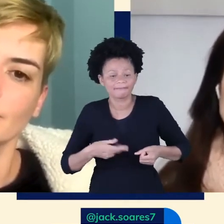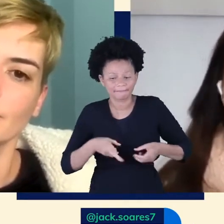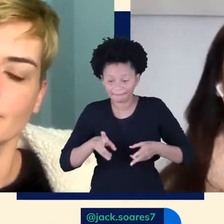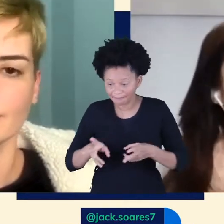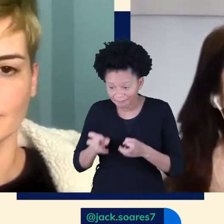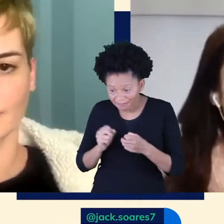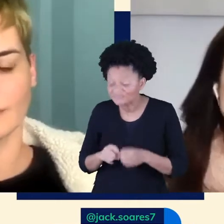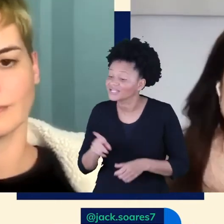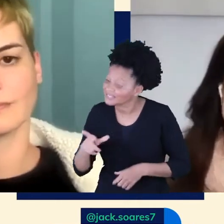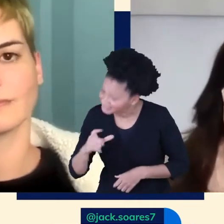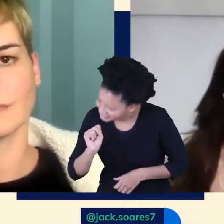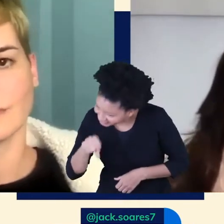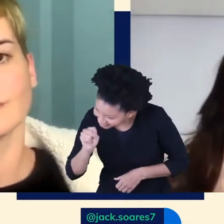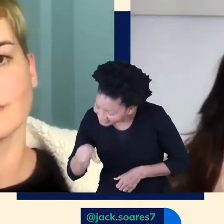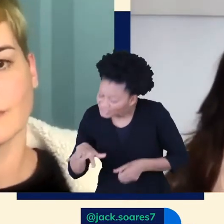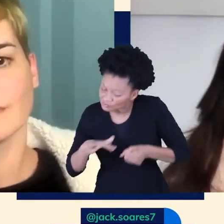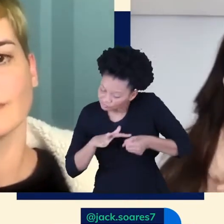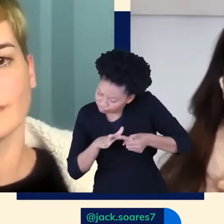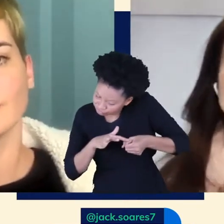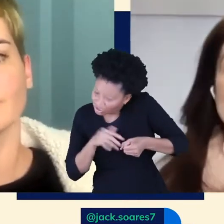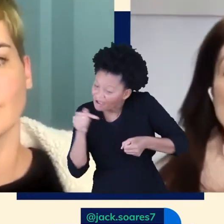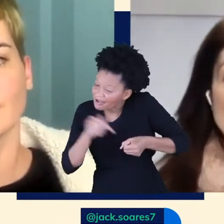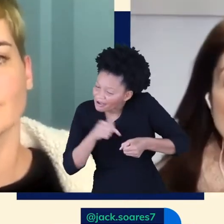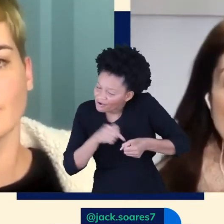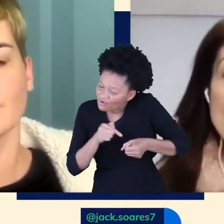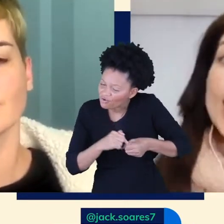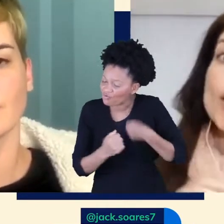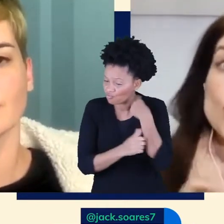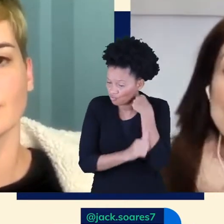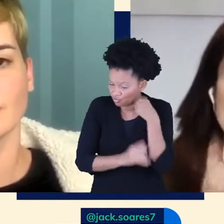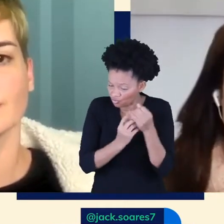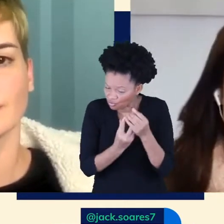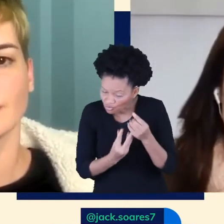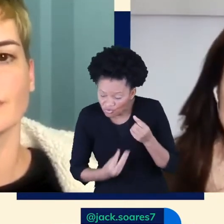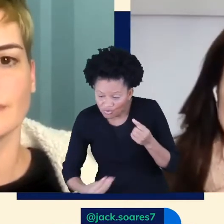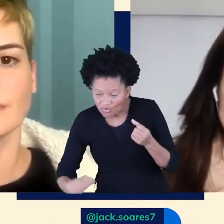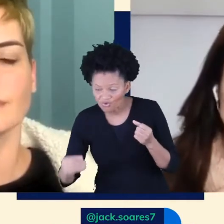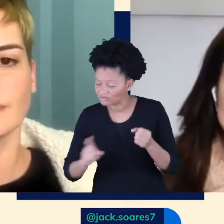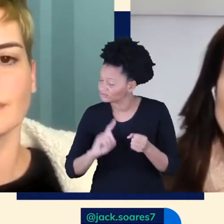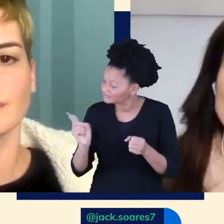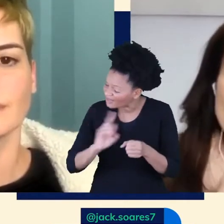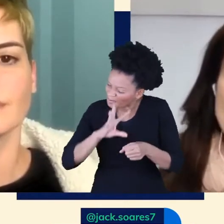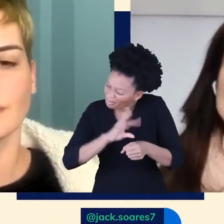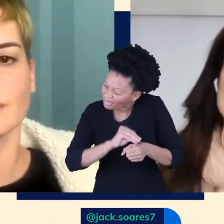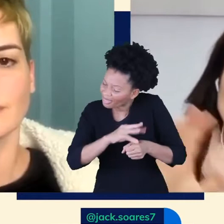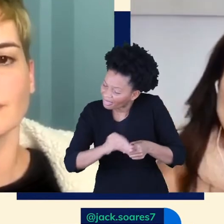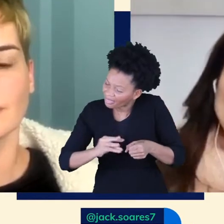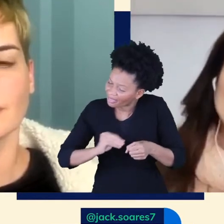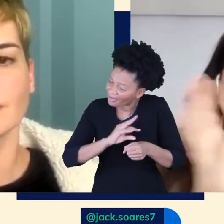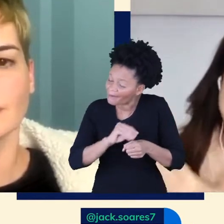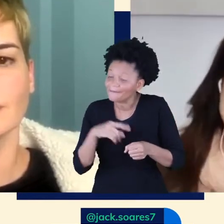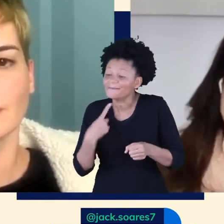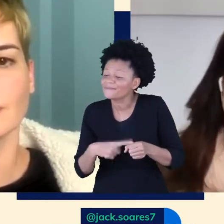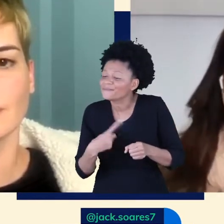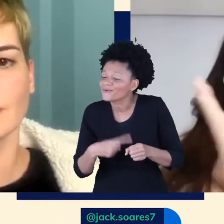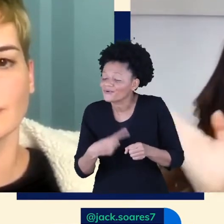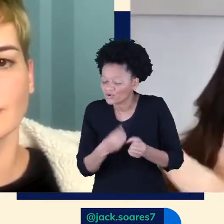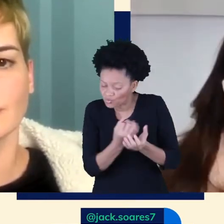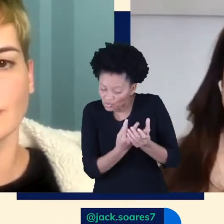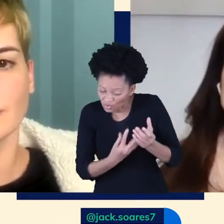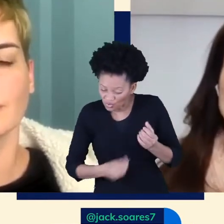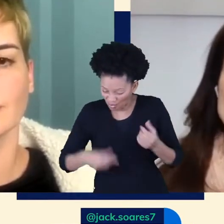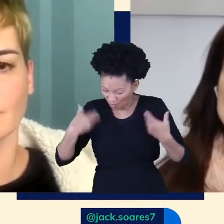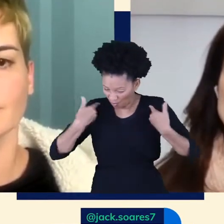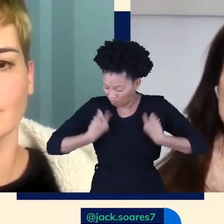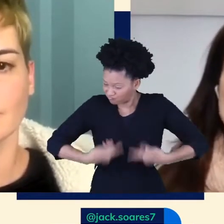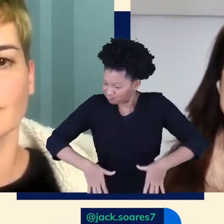fazendo isso, falar assim, você tem um buraquinho aí, é por onde sai o cocô, a gente não fica pegando, né? Justamente porque é a saída, o que o